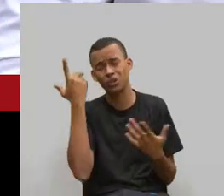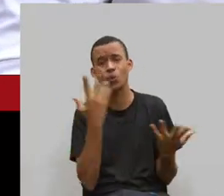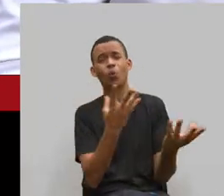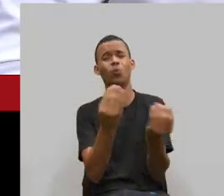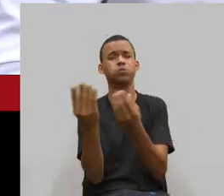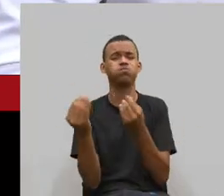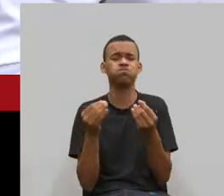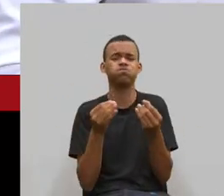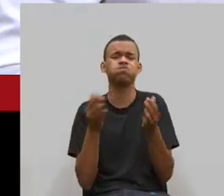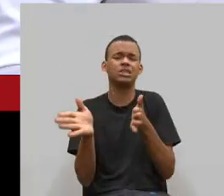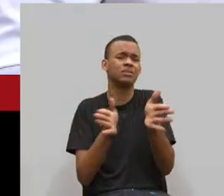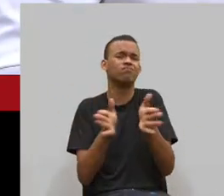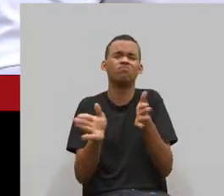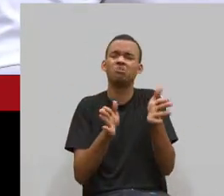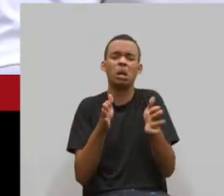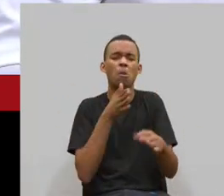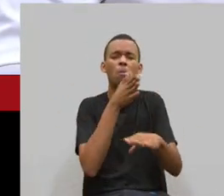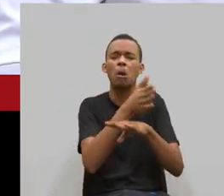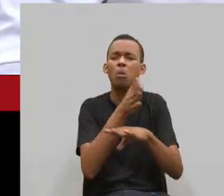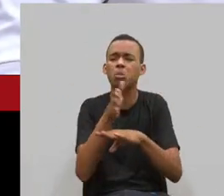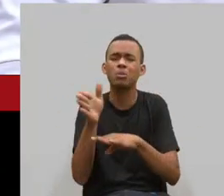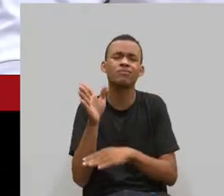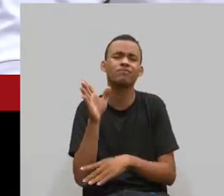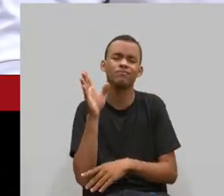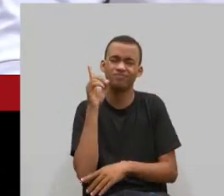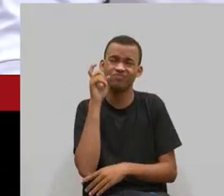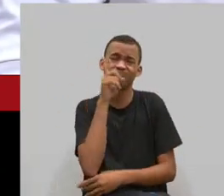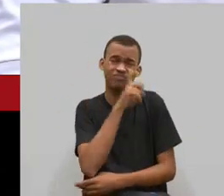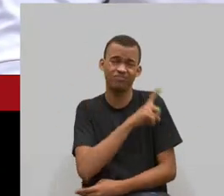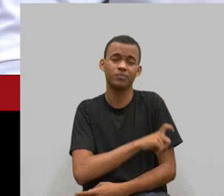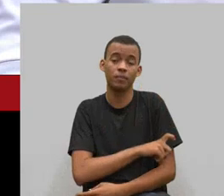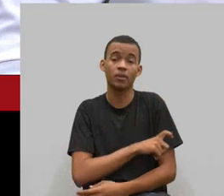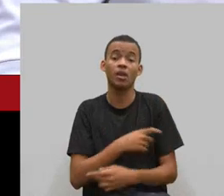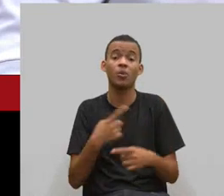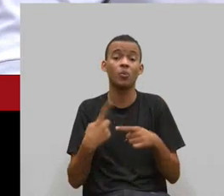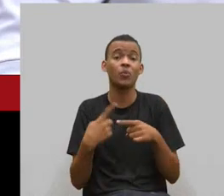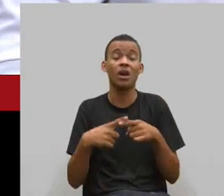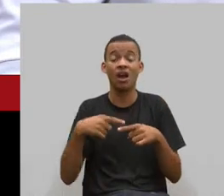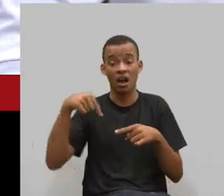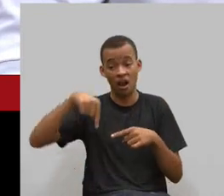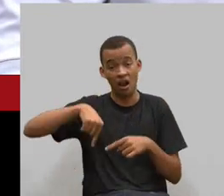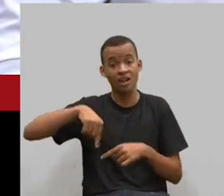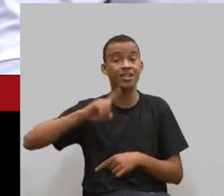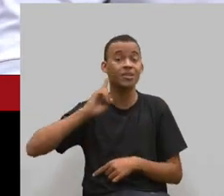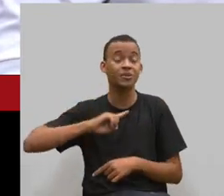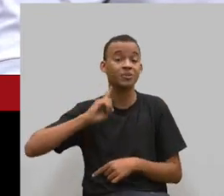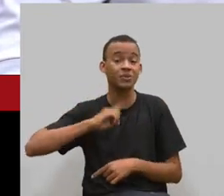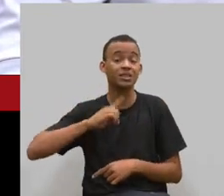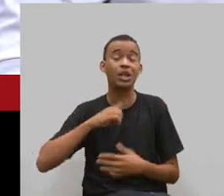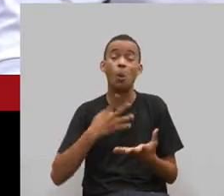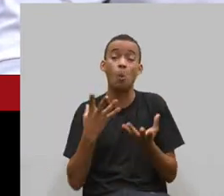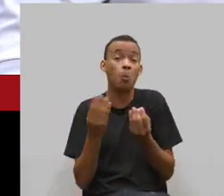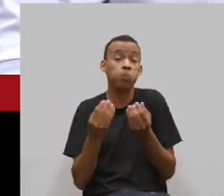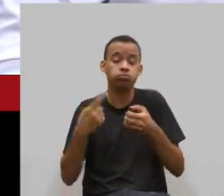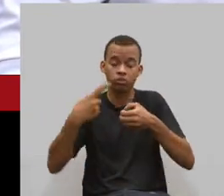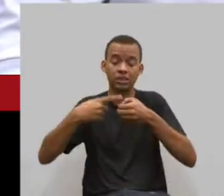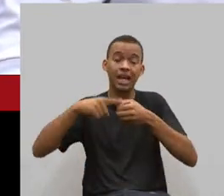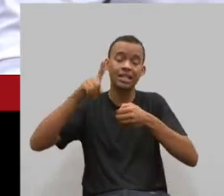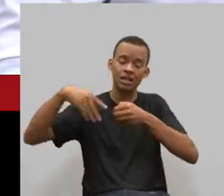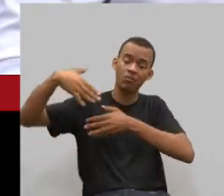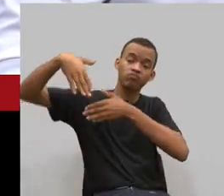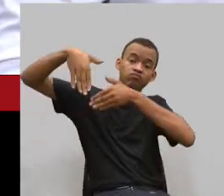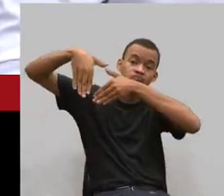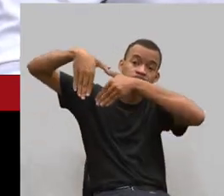acessibilidade nós temos cidades em Minas Gerais que são de ladeiras que é impossível ter acessibilidade eu fico pensando a